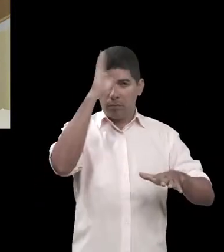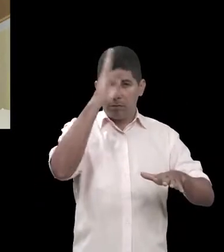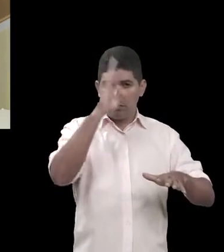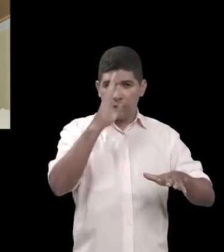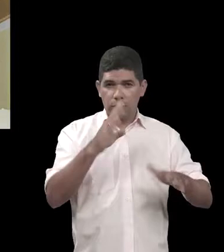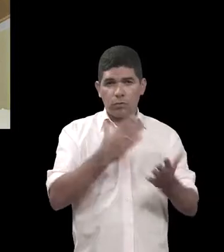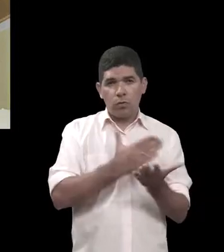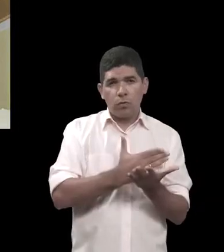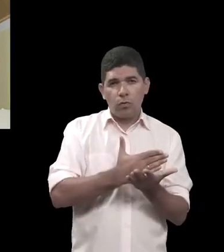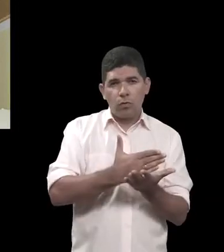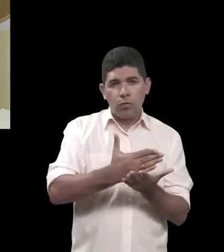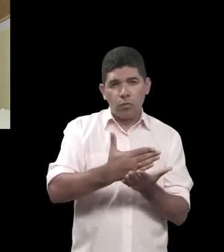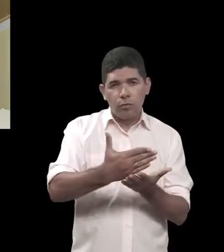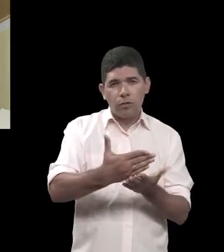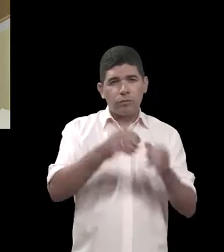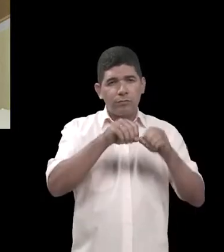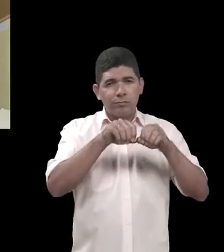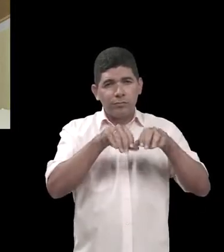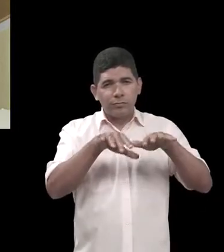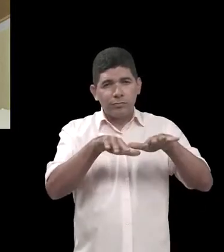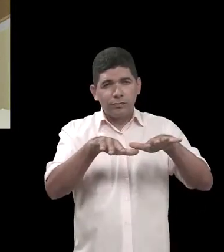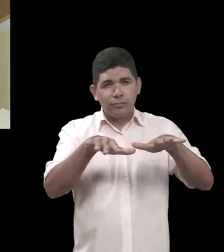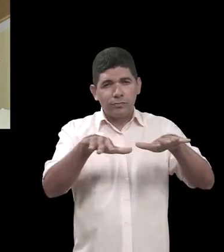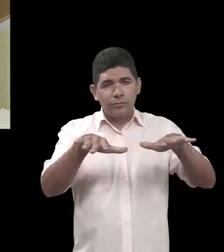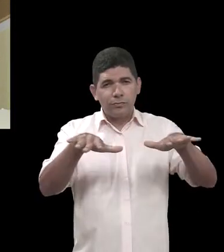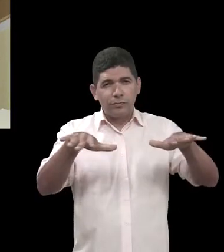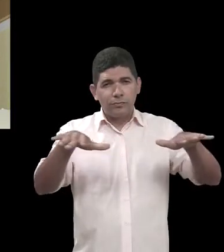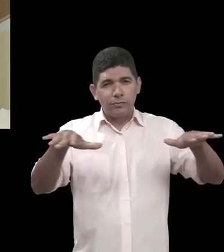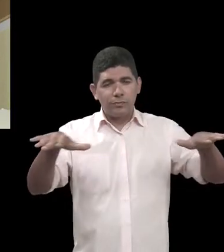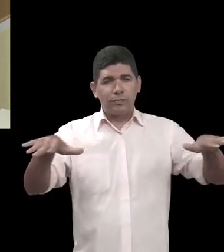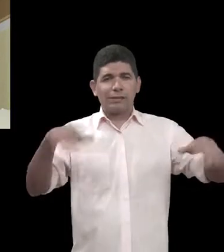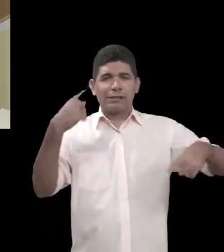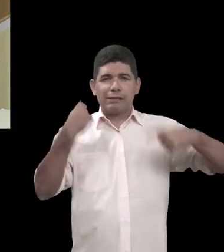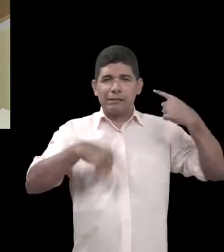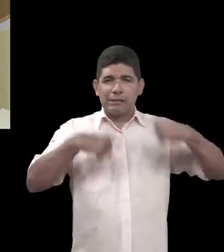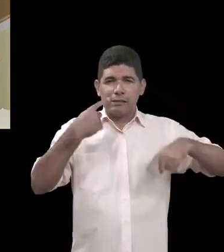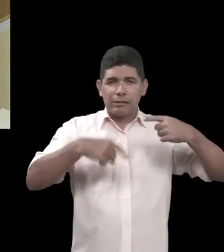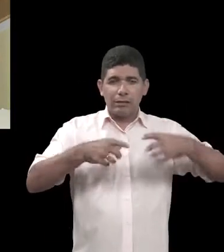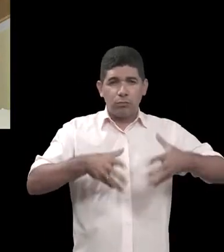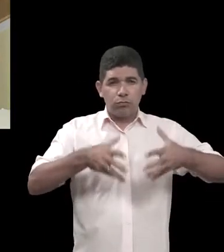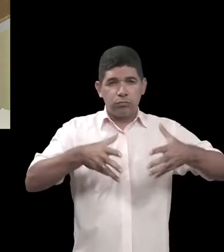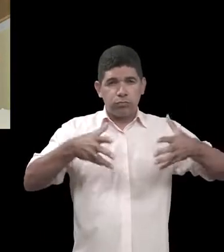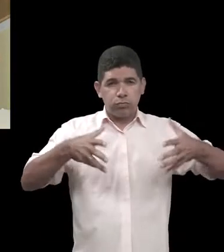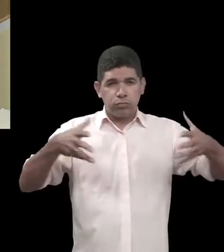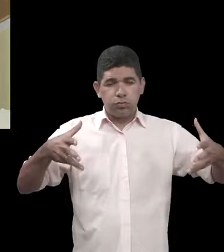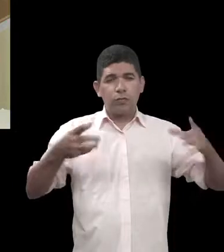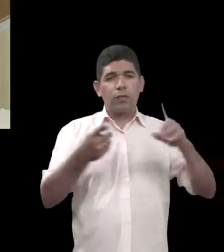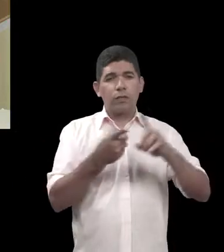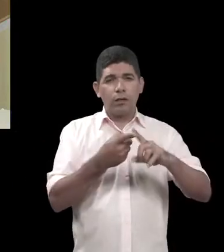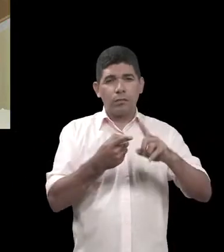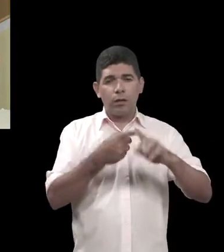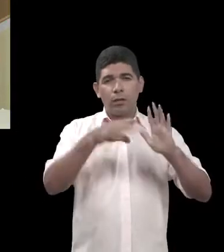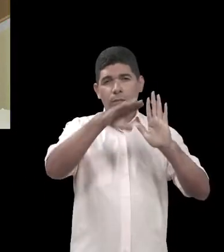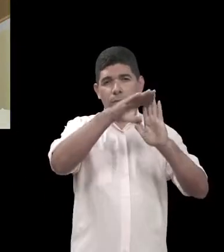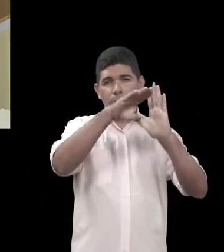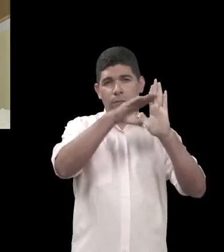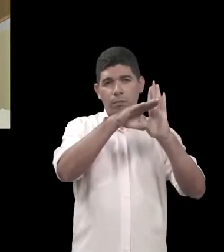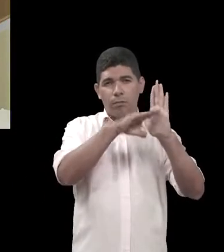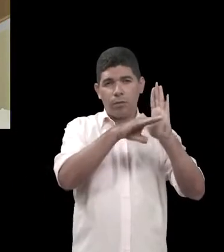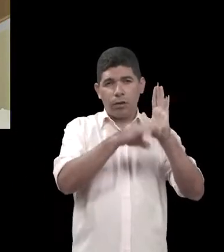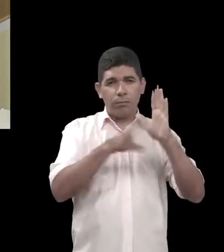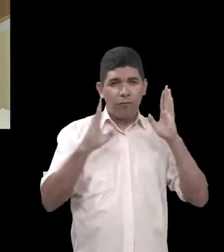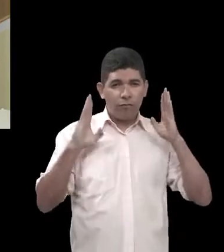a se disseminar, a crescerem, as discussões a aumentarem, programas voltados para isso